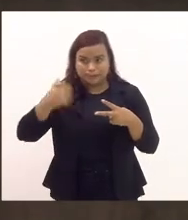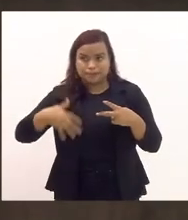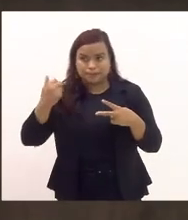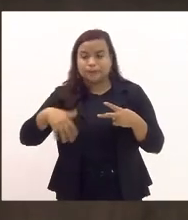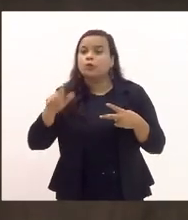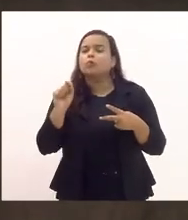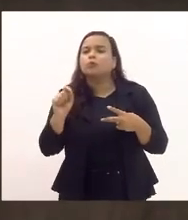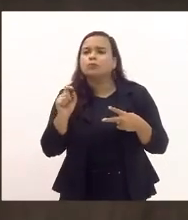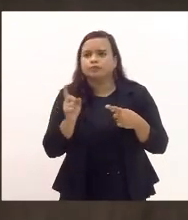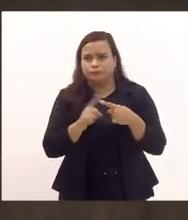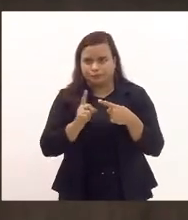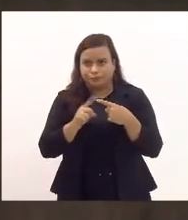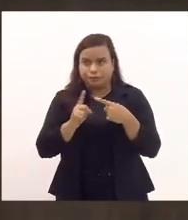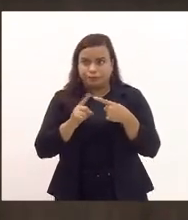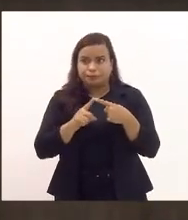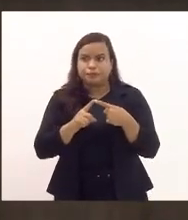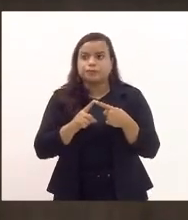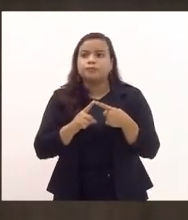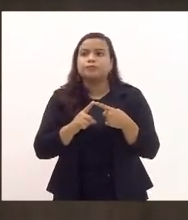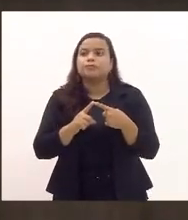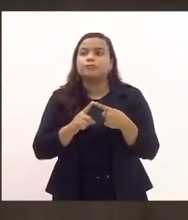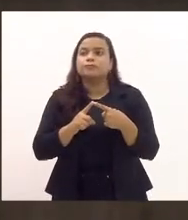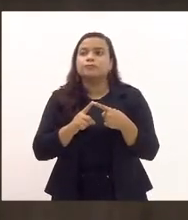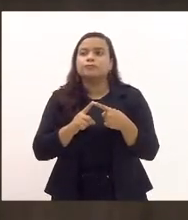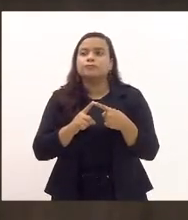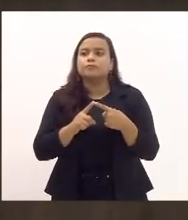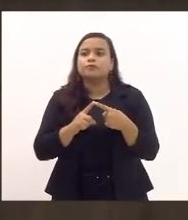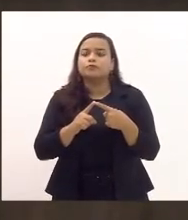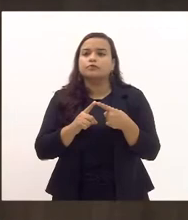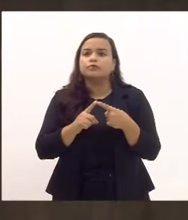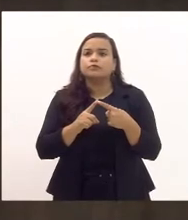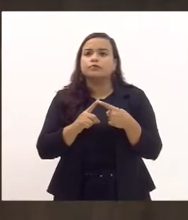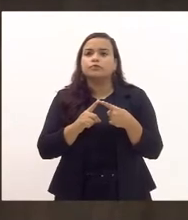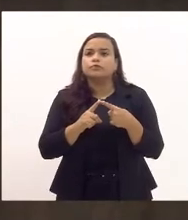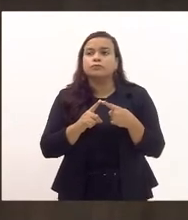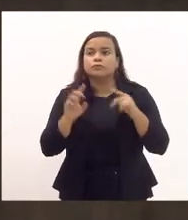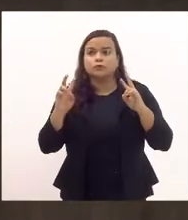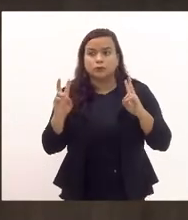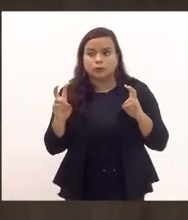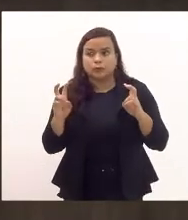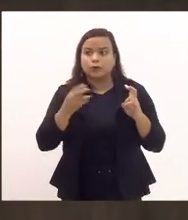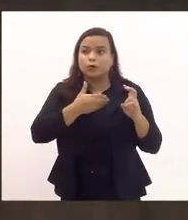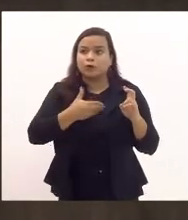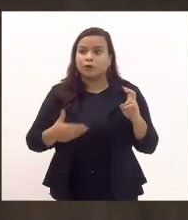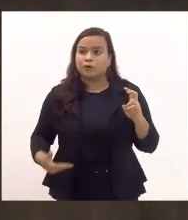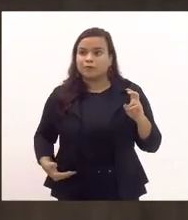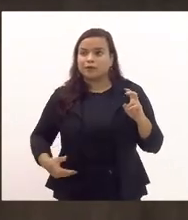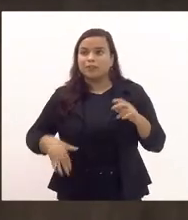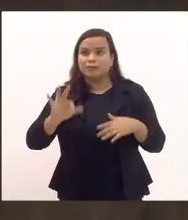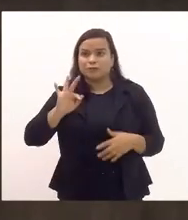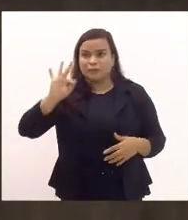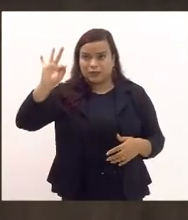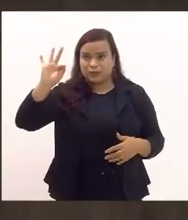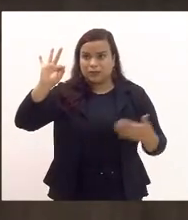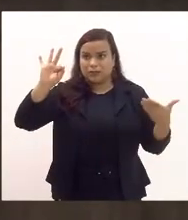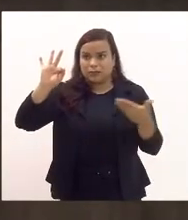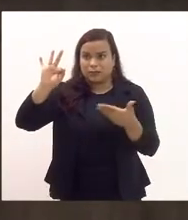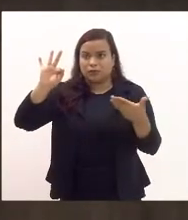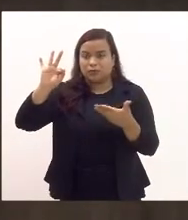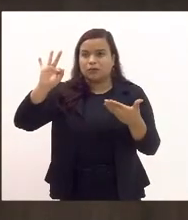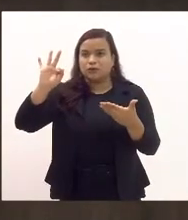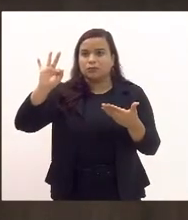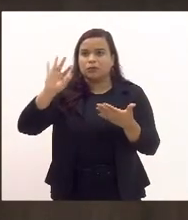importante uma é é presidenta é que o governo federal é